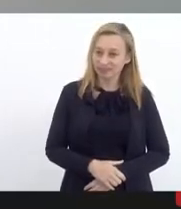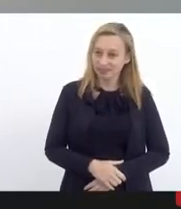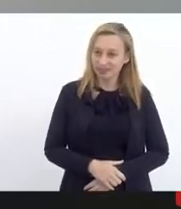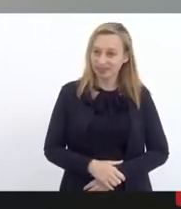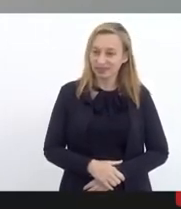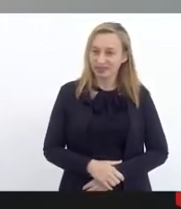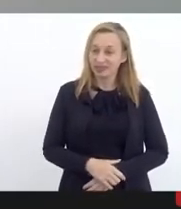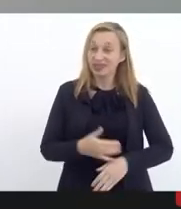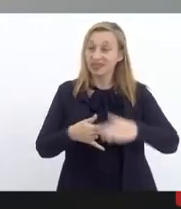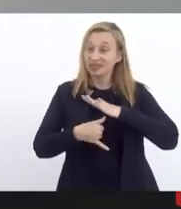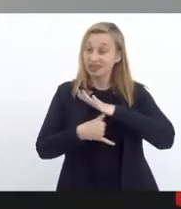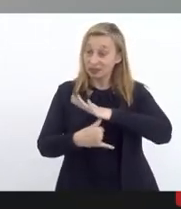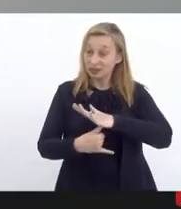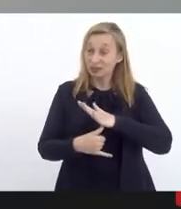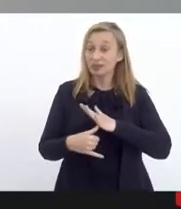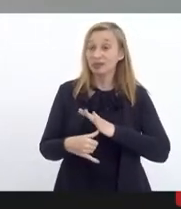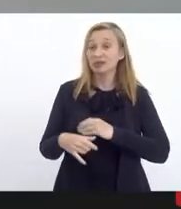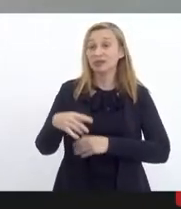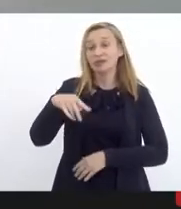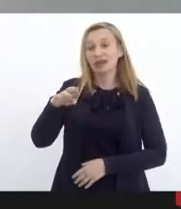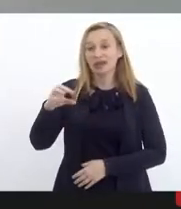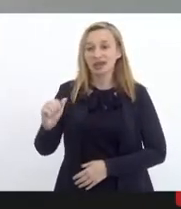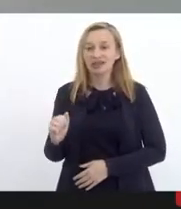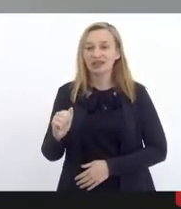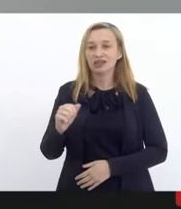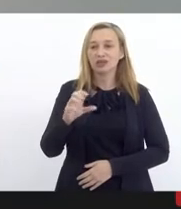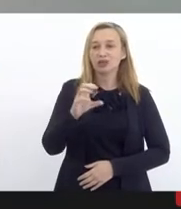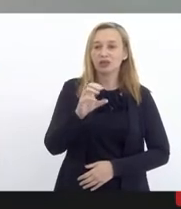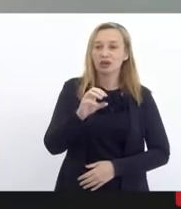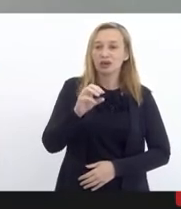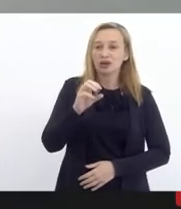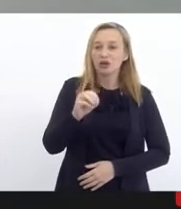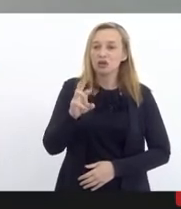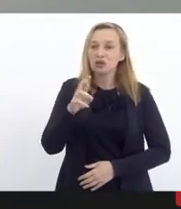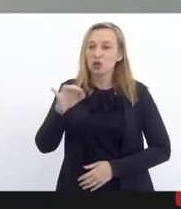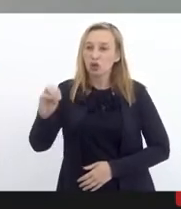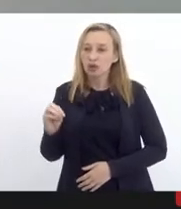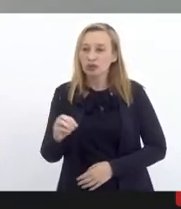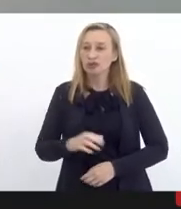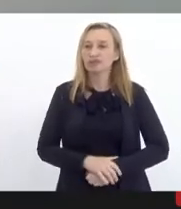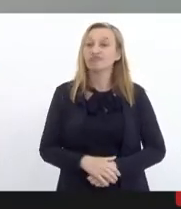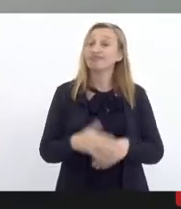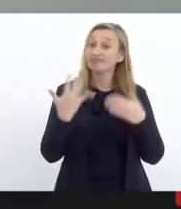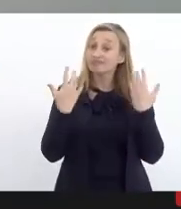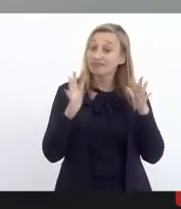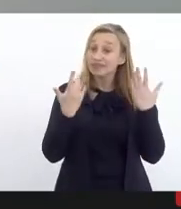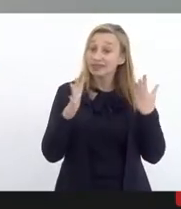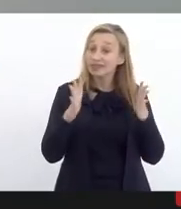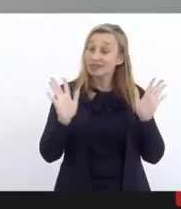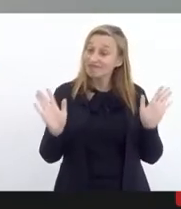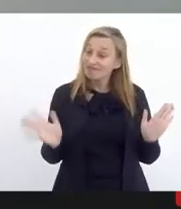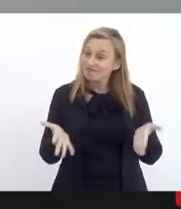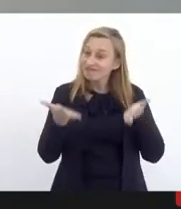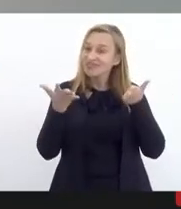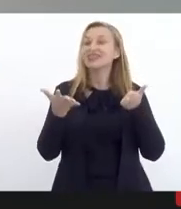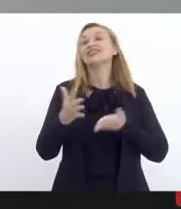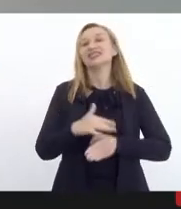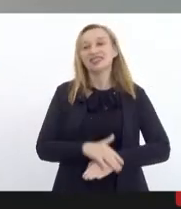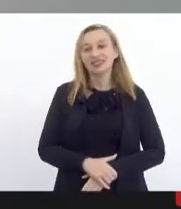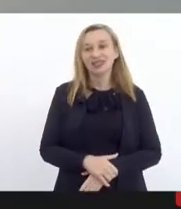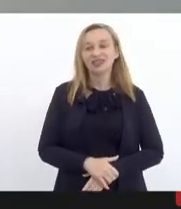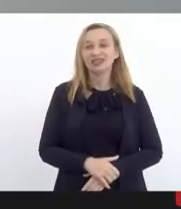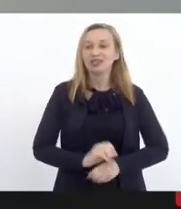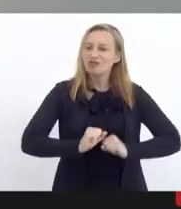reitor Raul Palácio, Mauro Osório, presidente da Siciliano. Quero parabenizar pela iniciativa